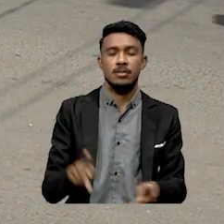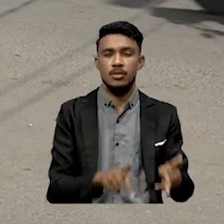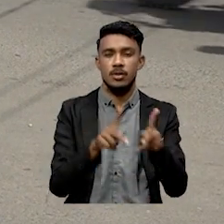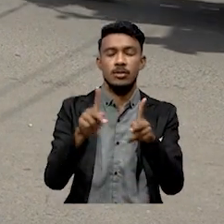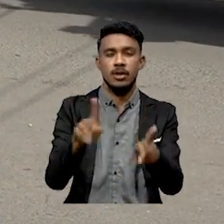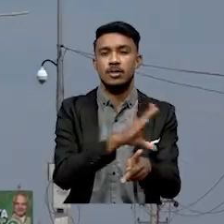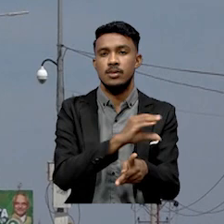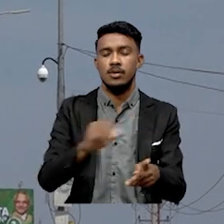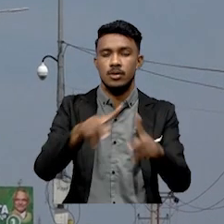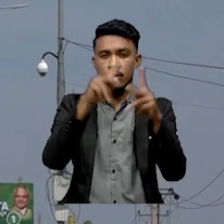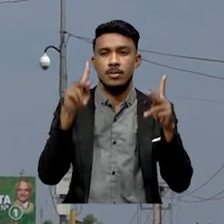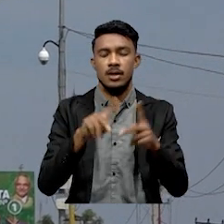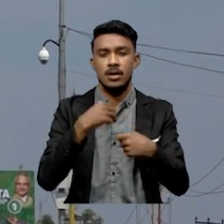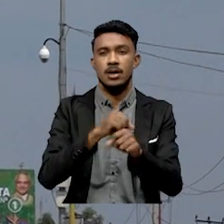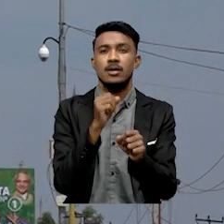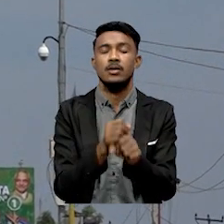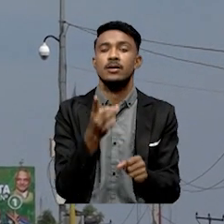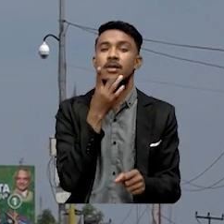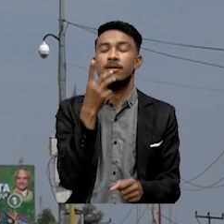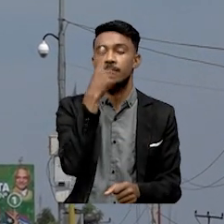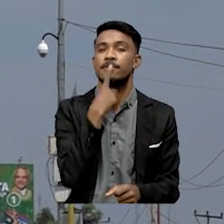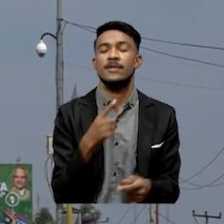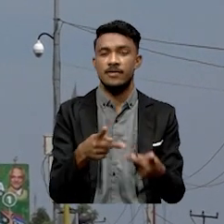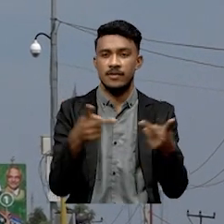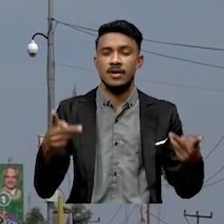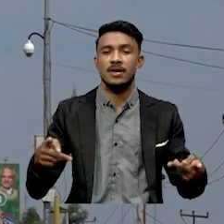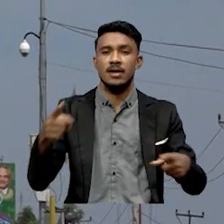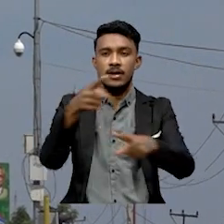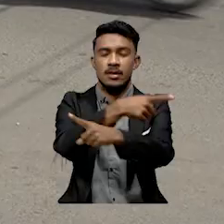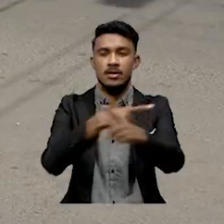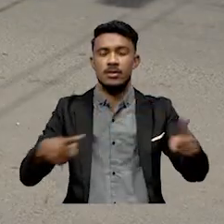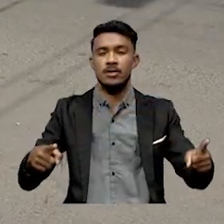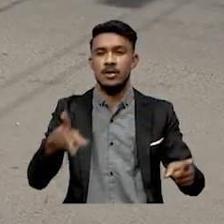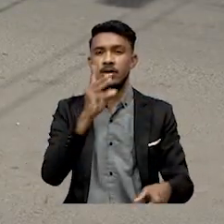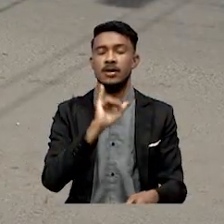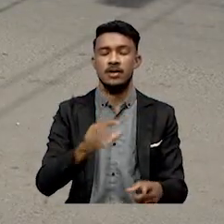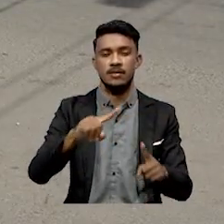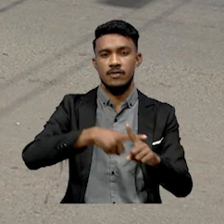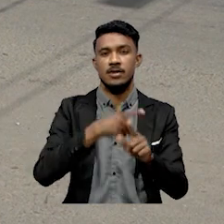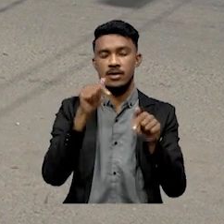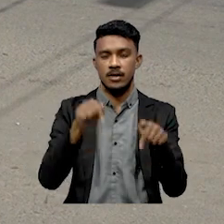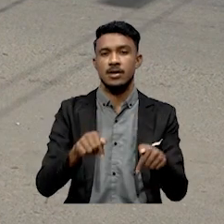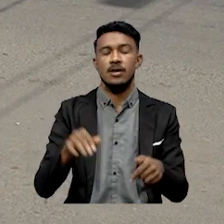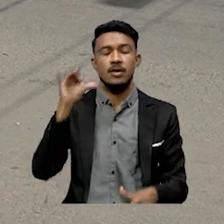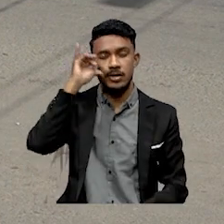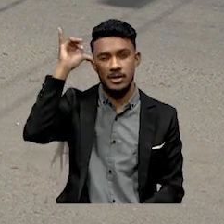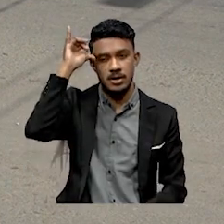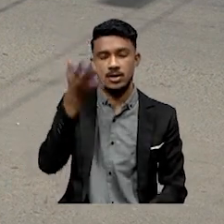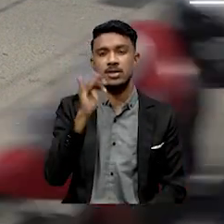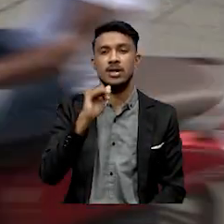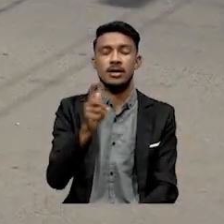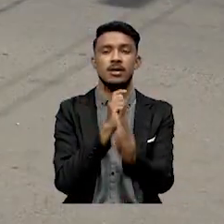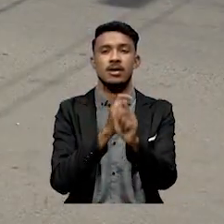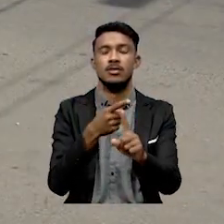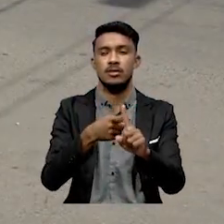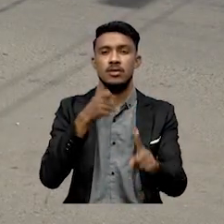companhia se estabelece tan semáforo e a área cruzamento Fatintolo e adili laran e a fulan idanem. Por ser que a técnica do